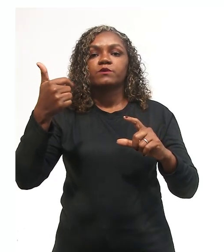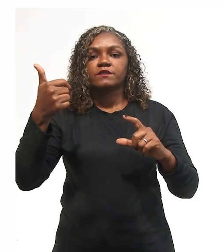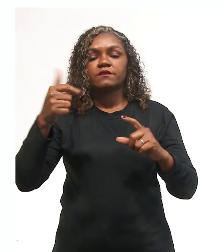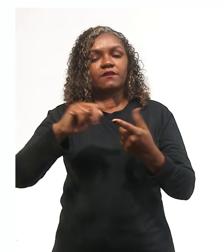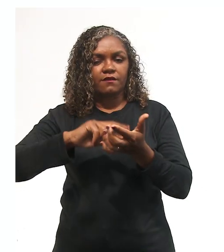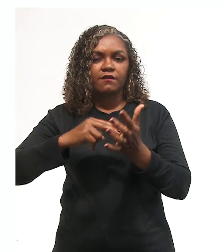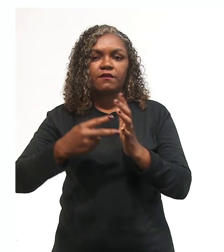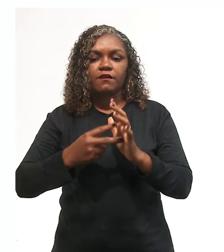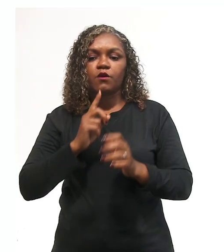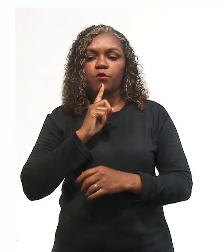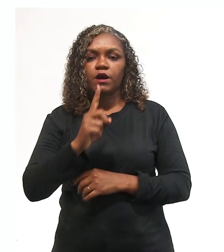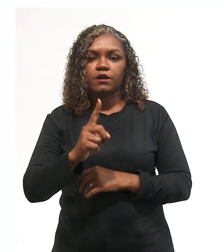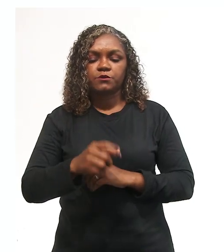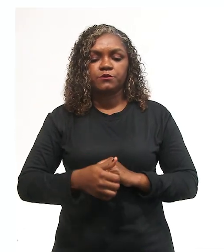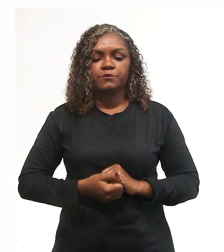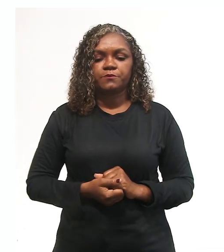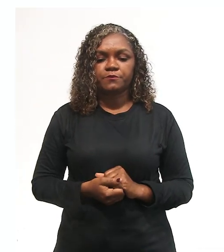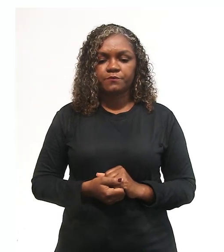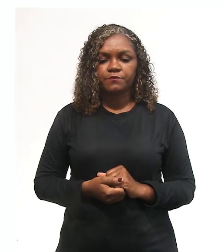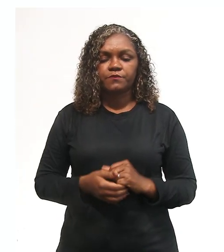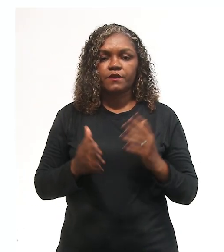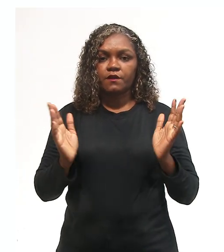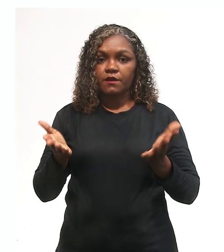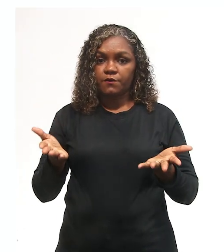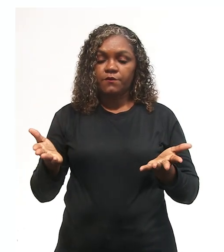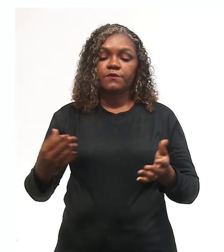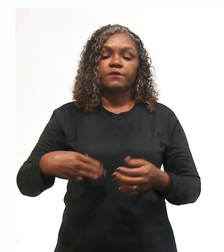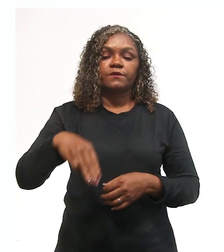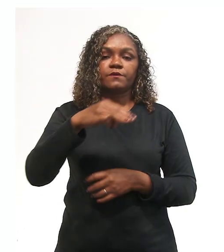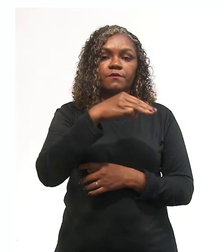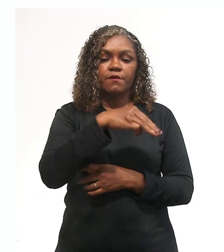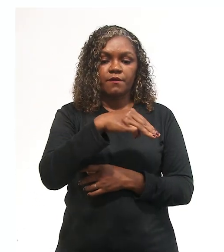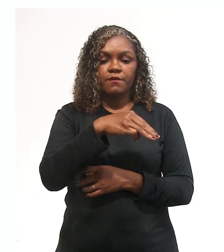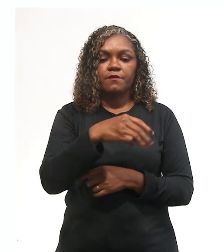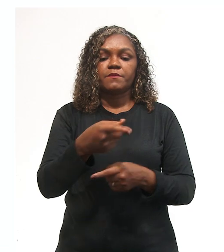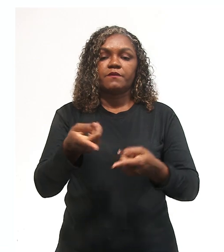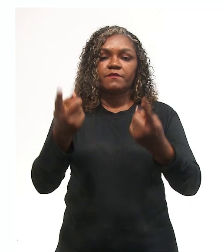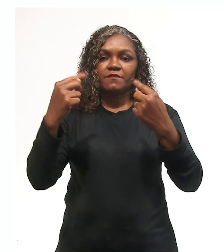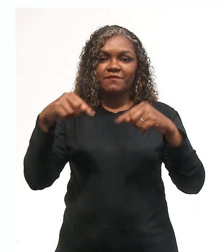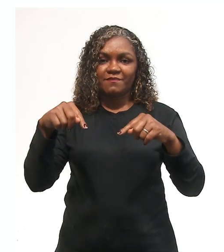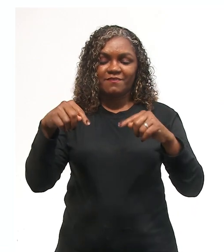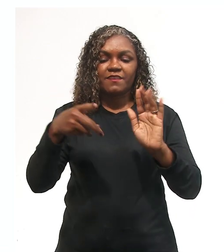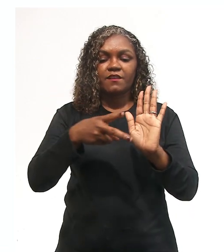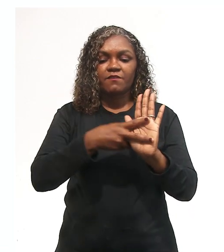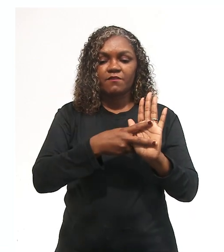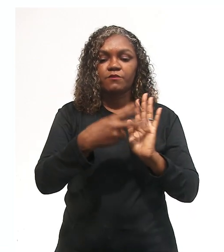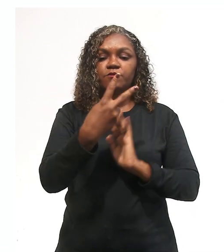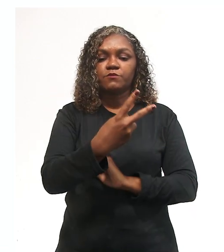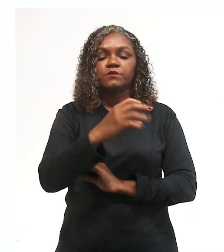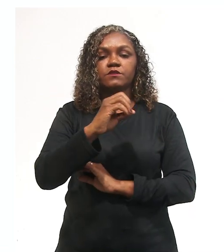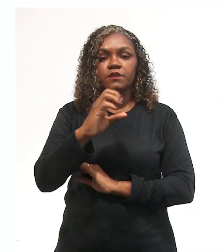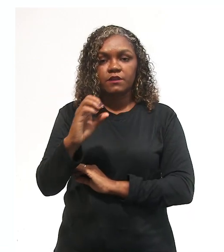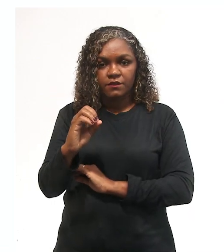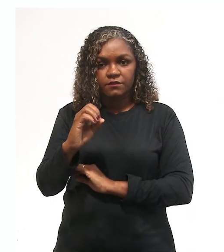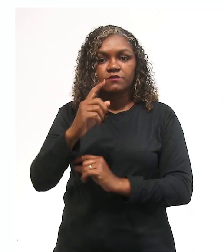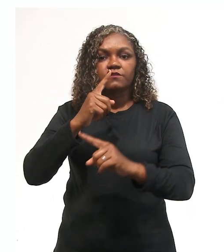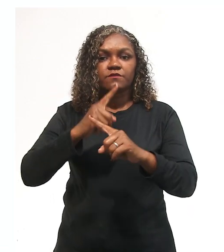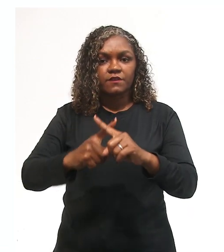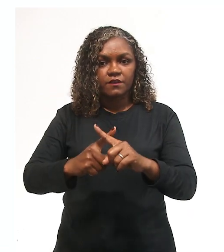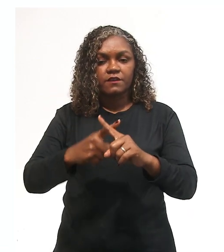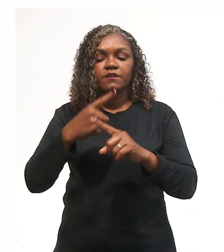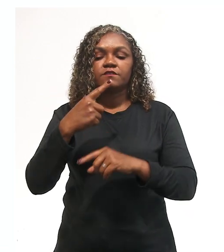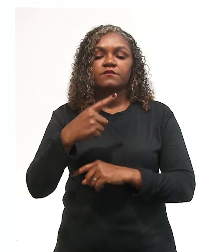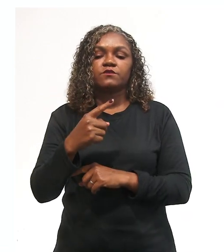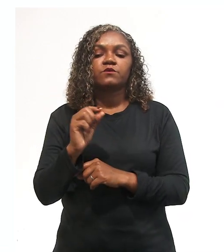vamos lá. Montante vai ser igual a 200 vezes, somando aqui